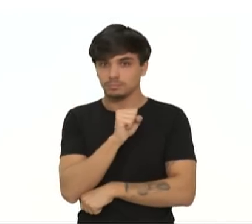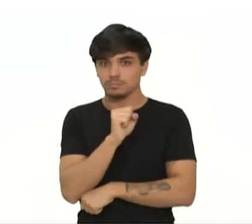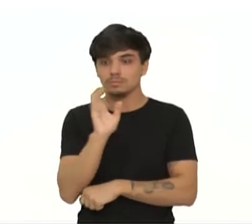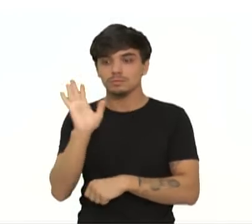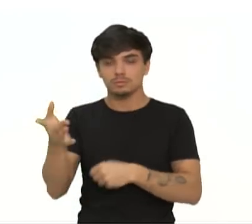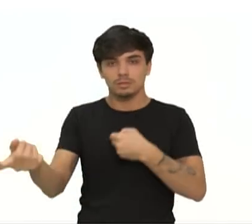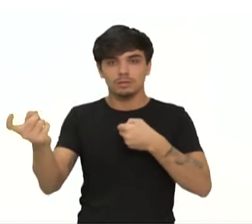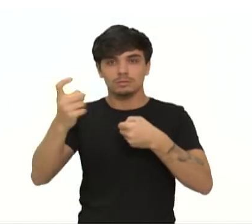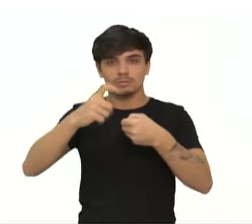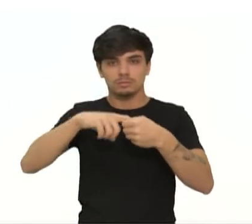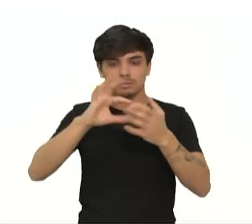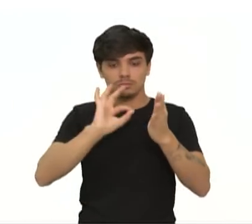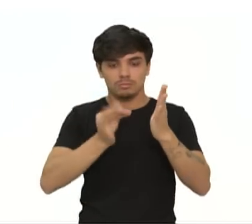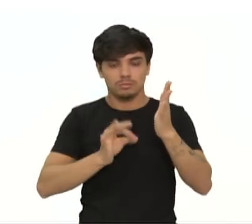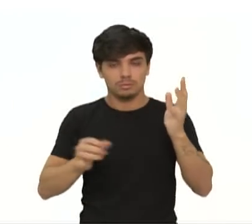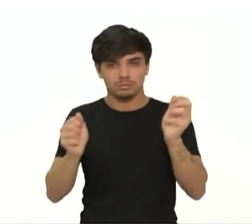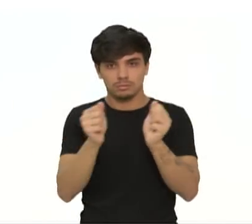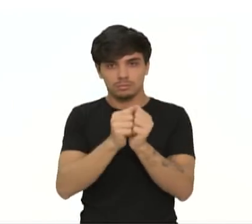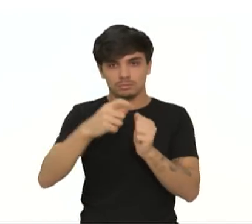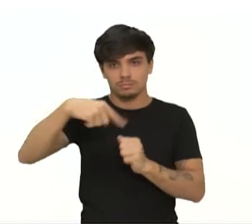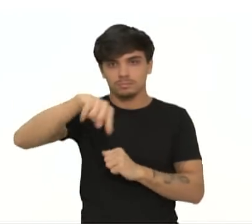já volta e corrige para vocês.